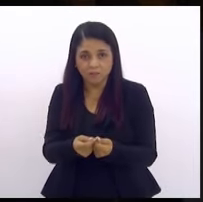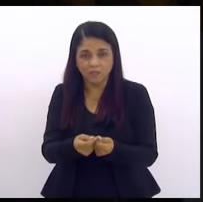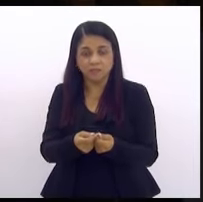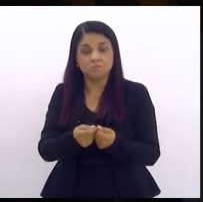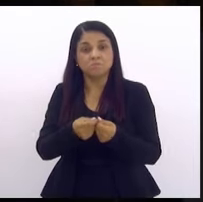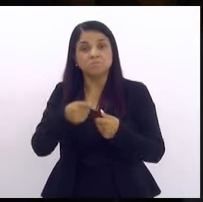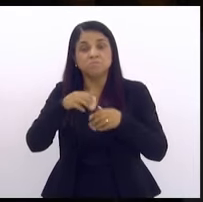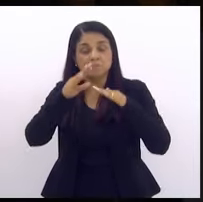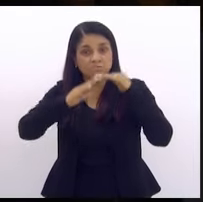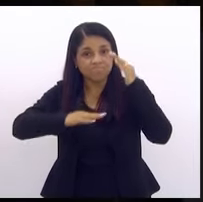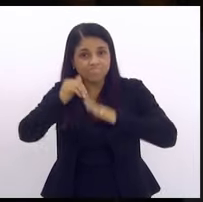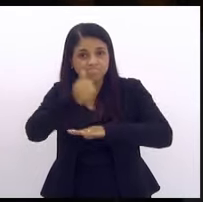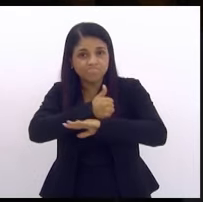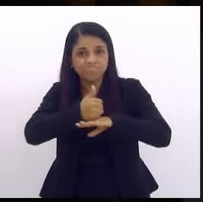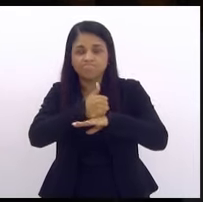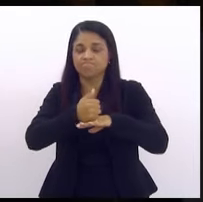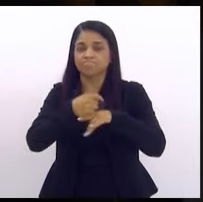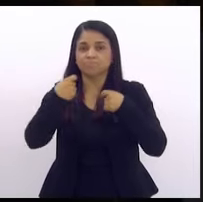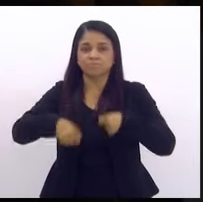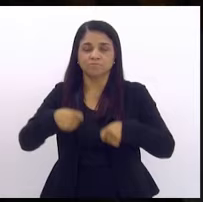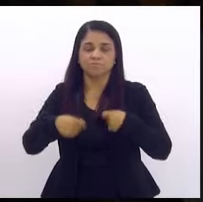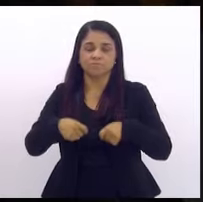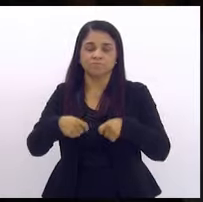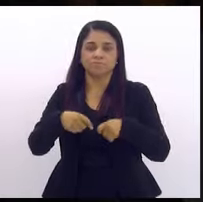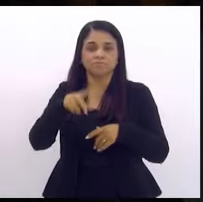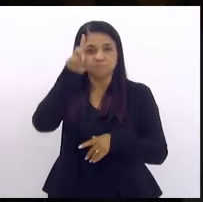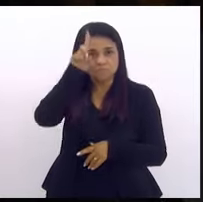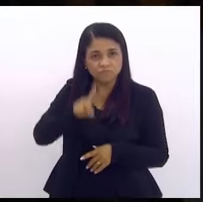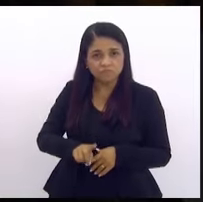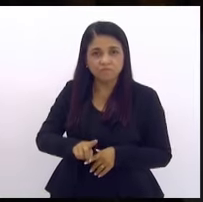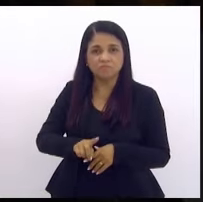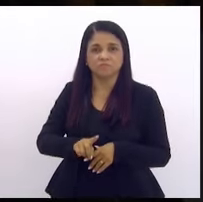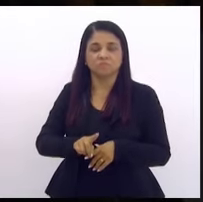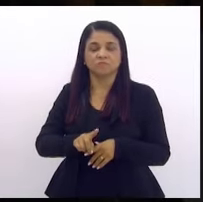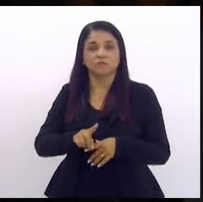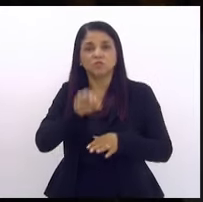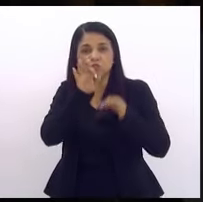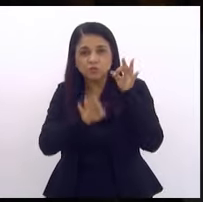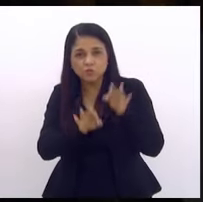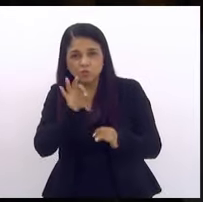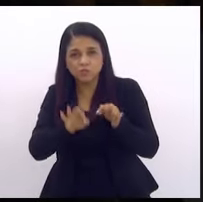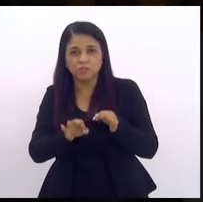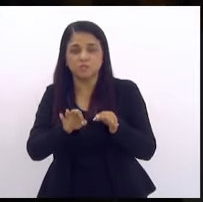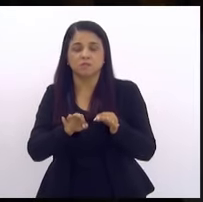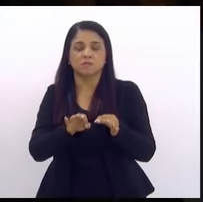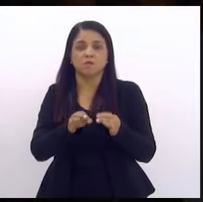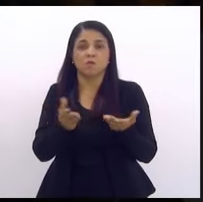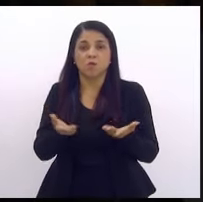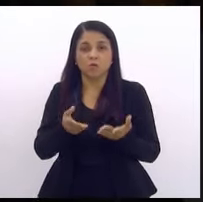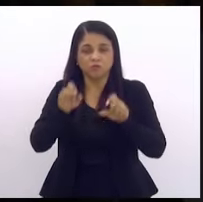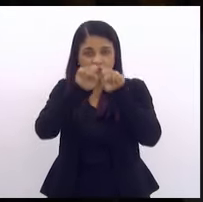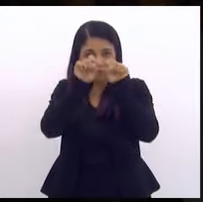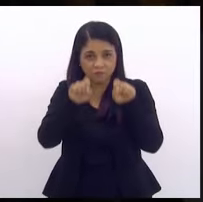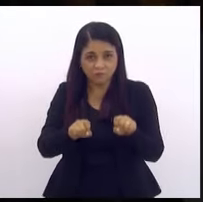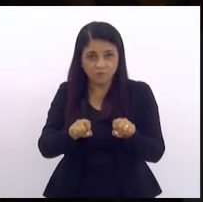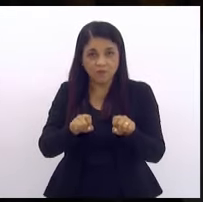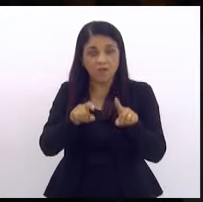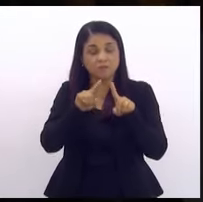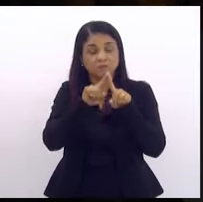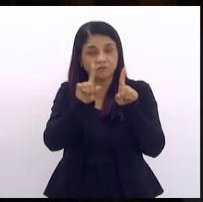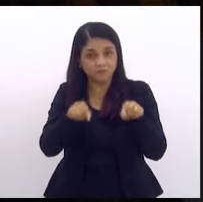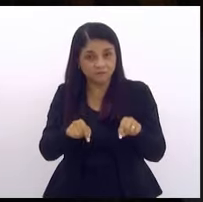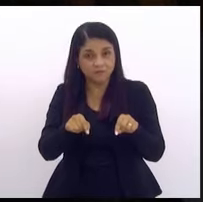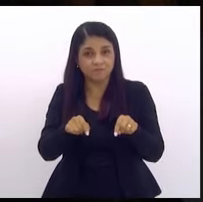com dignidade e justiça. O que está acontecendo hoje com parte dos servidores do Rio de Janeiro é que não está sendo